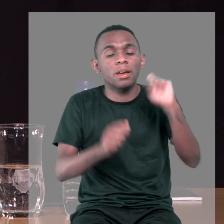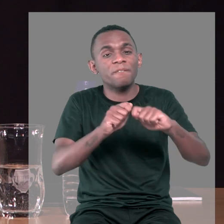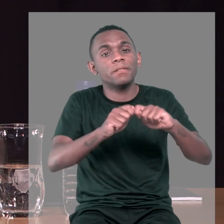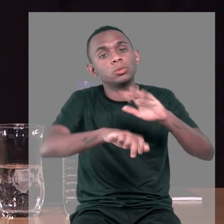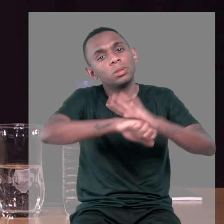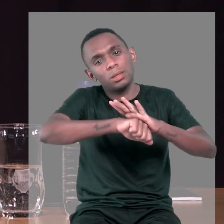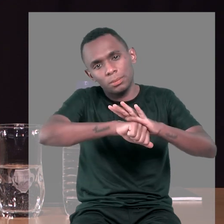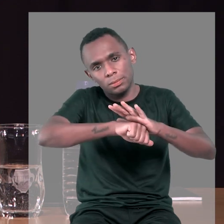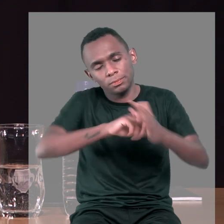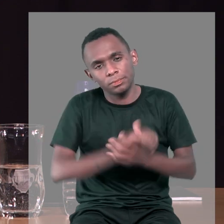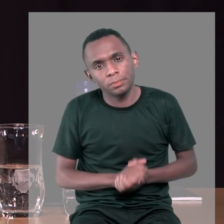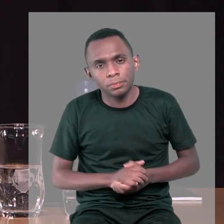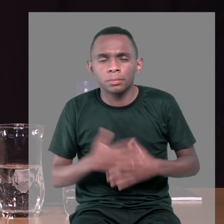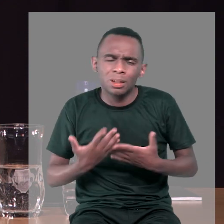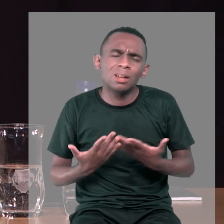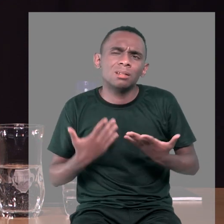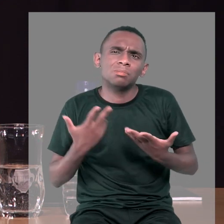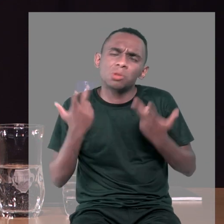isso que me parece tão